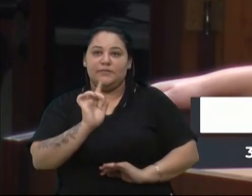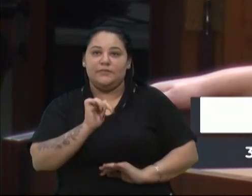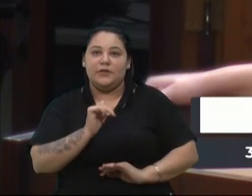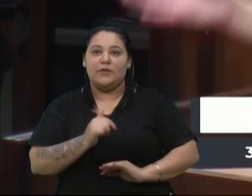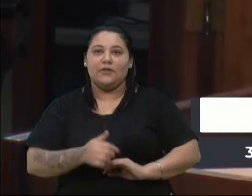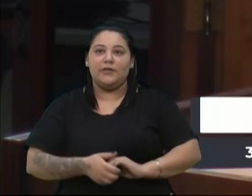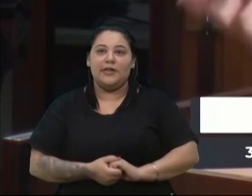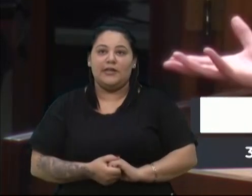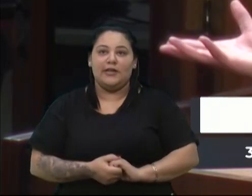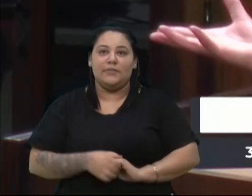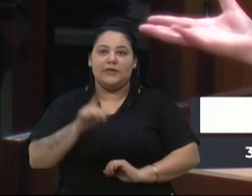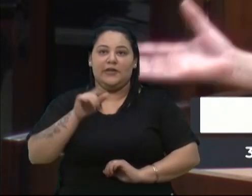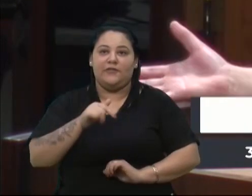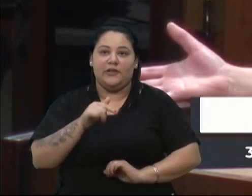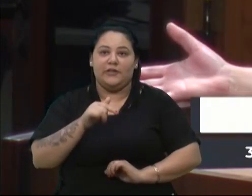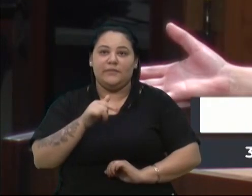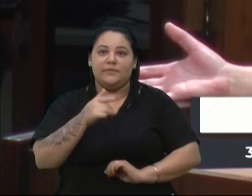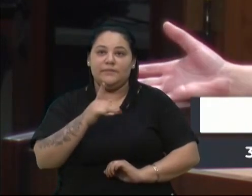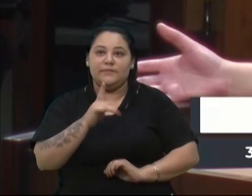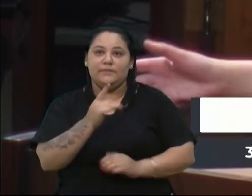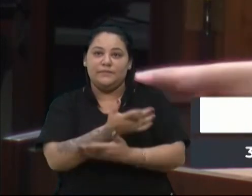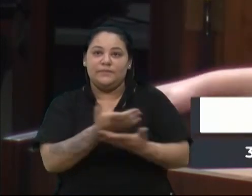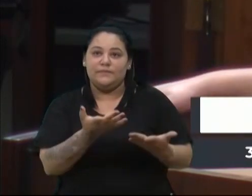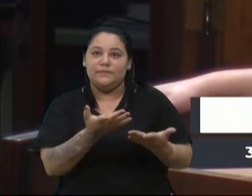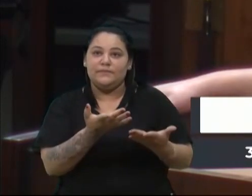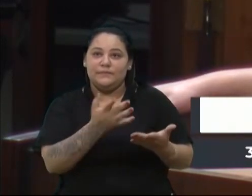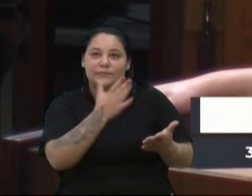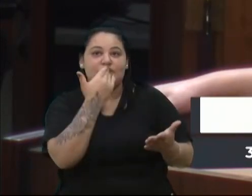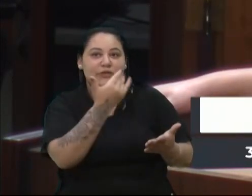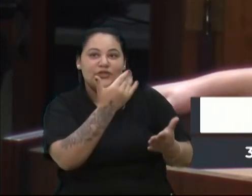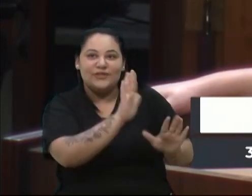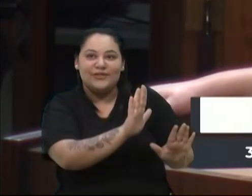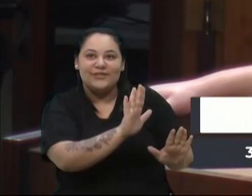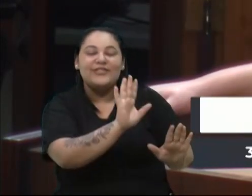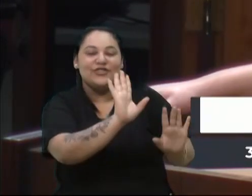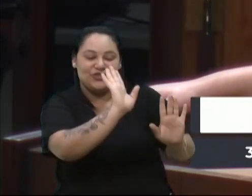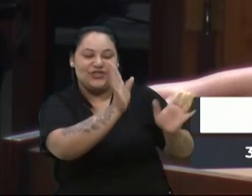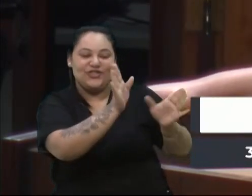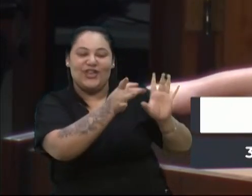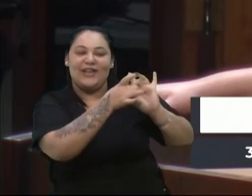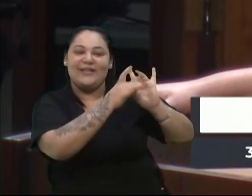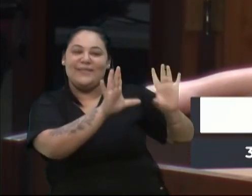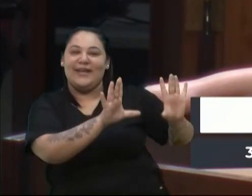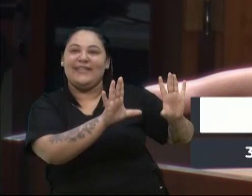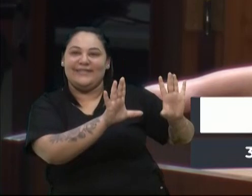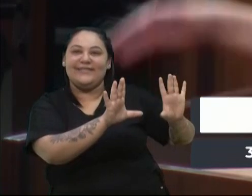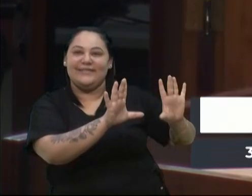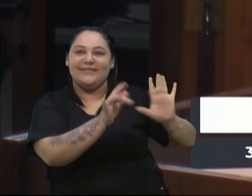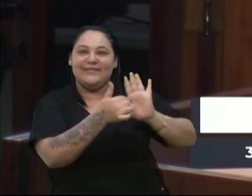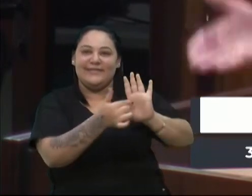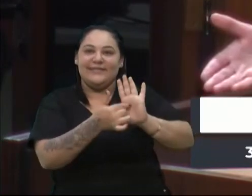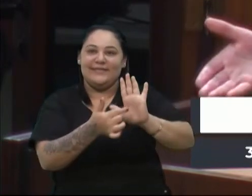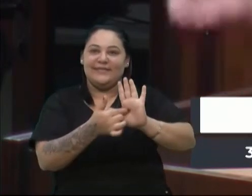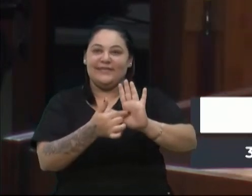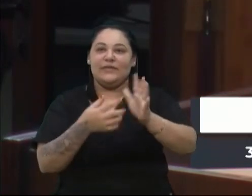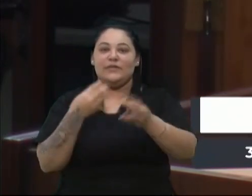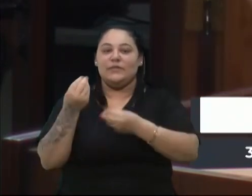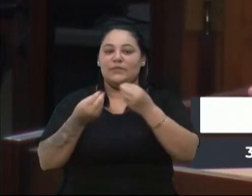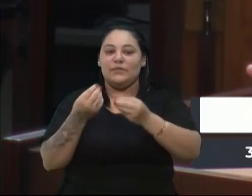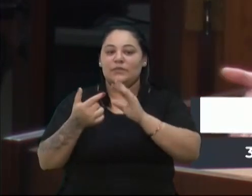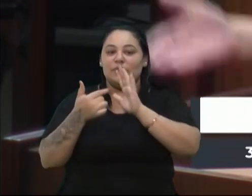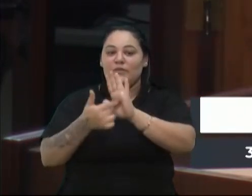espaço dele para falar um pouco sobre isso. Já lhe concedo, vereadora, mostra como isso